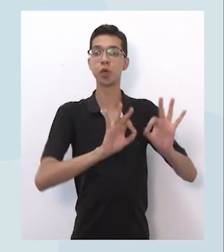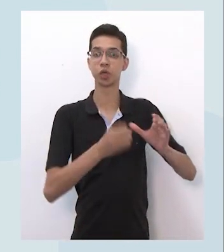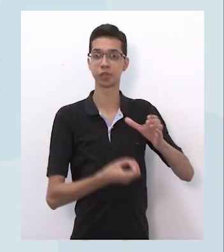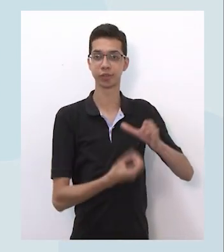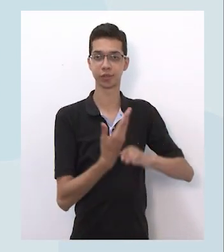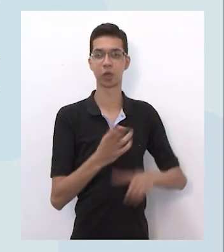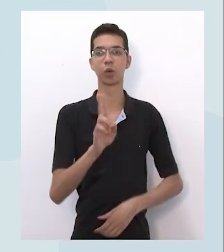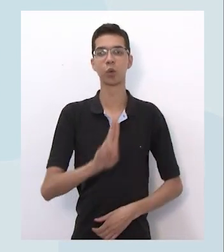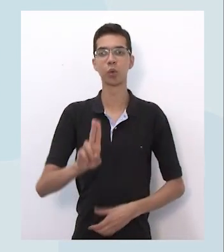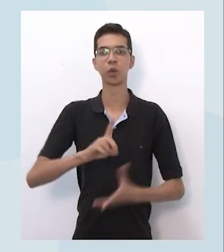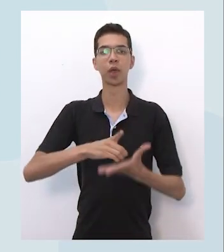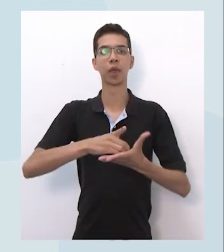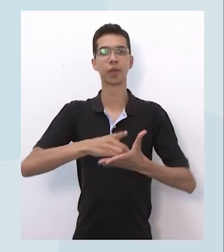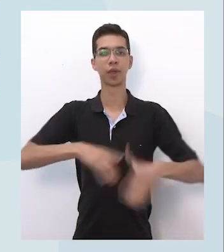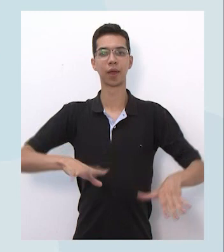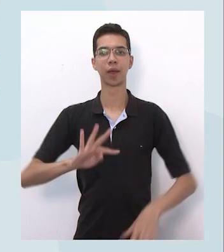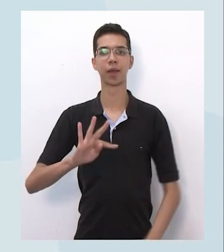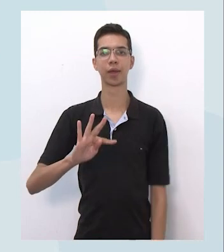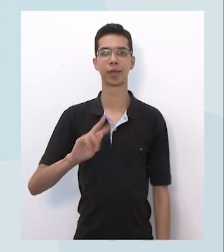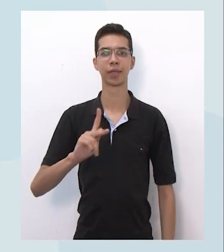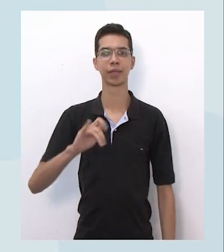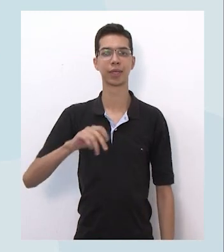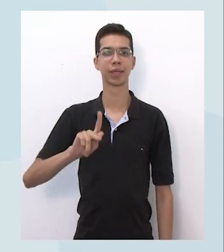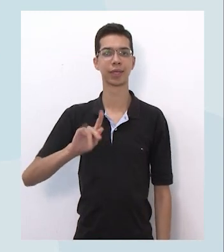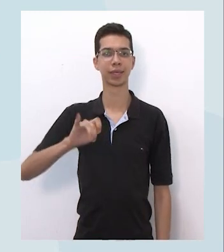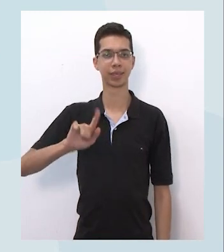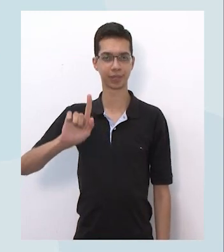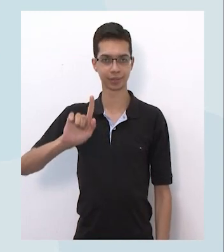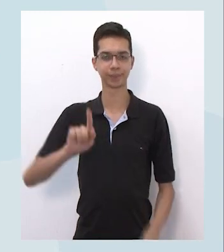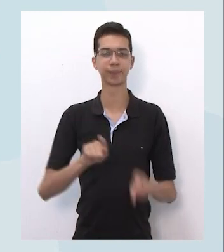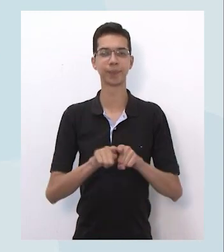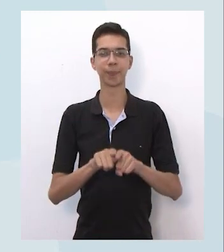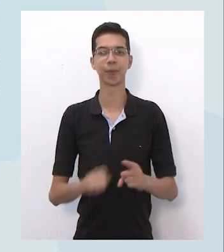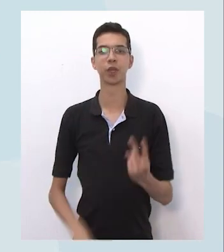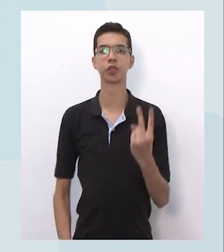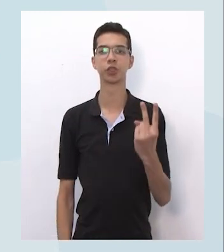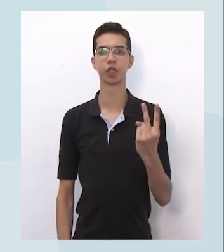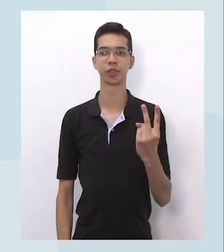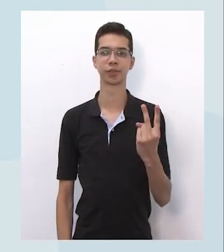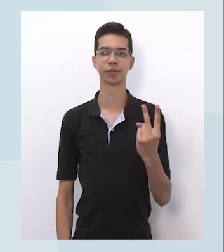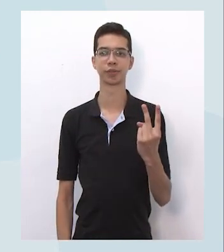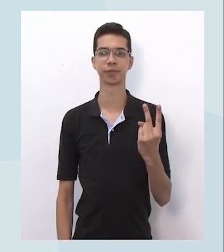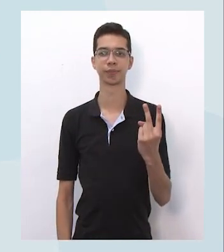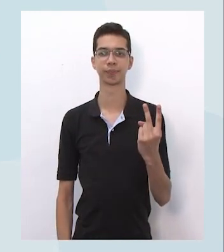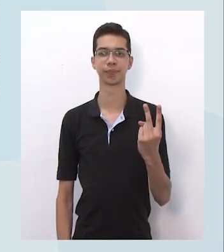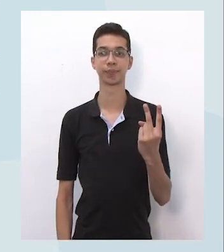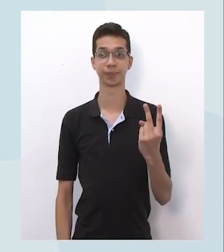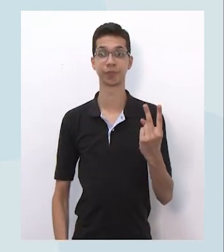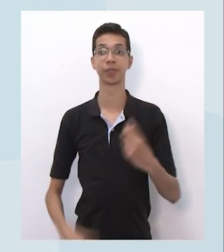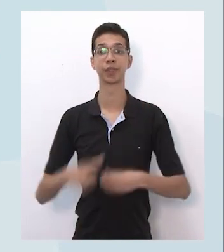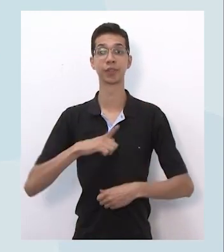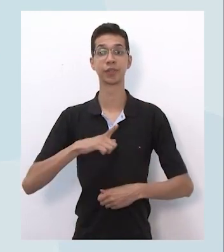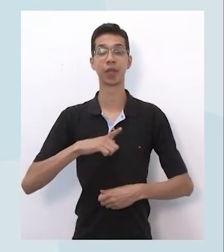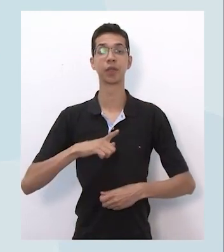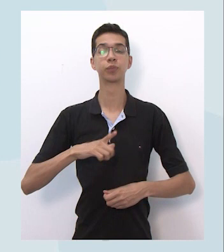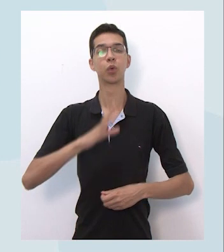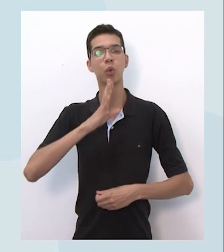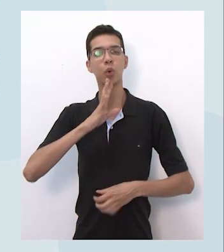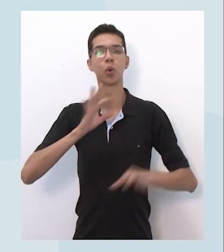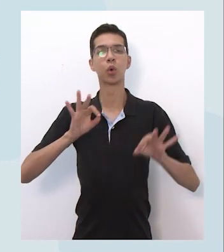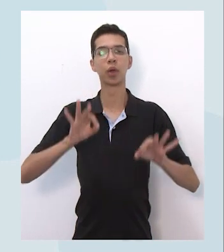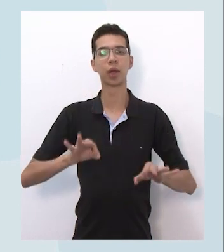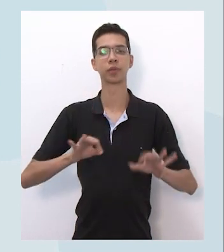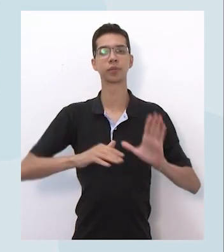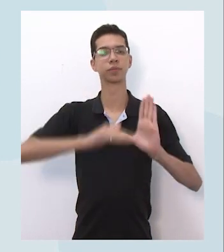Design Thinking. No espaço 2, foi trabalhada a programação plugada e desplugada, então conhecendo um pouco sobre a programação na prática,